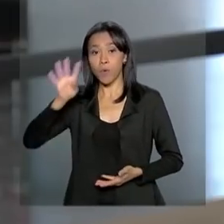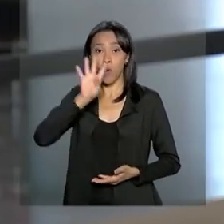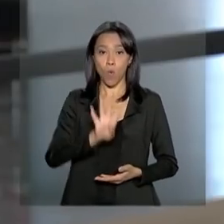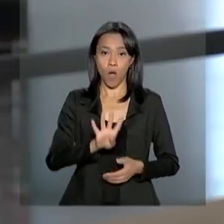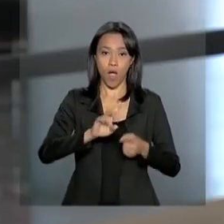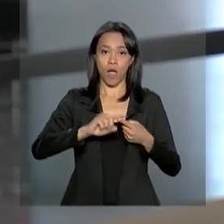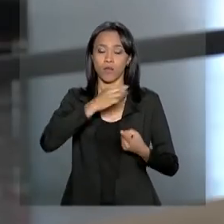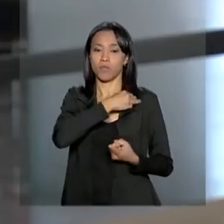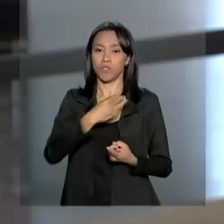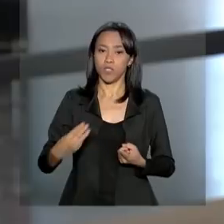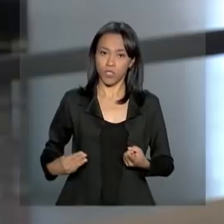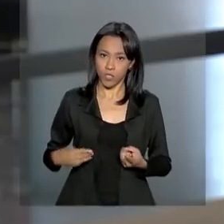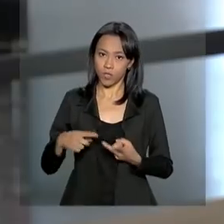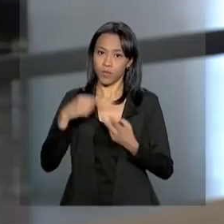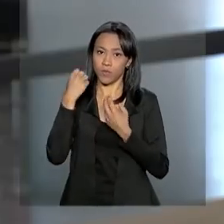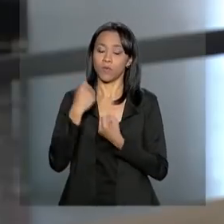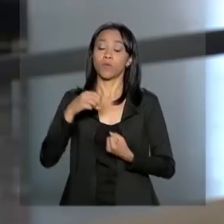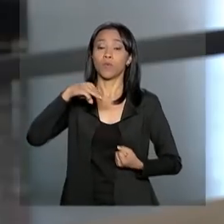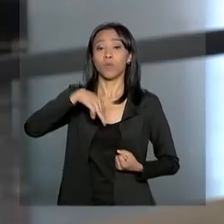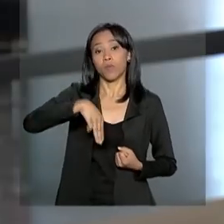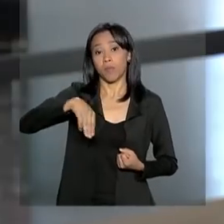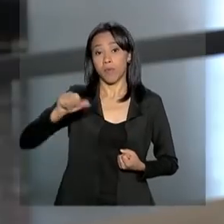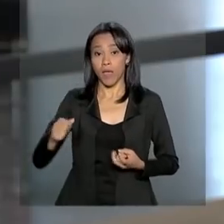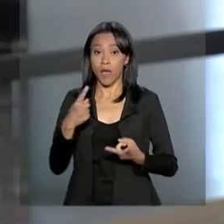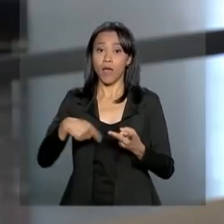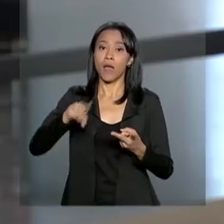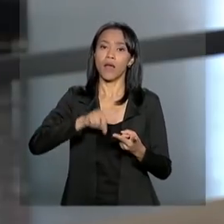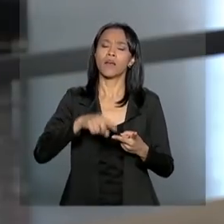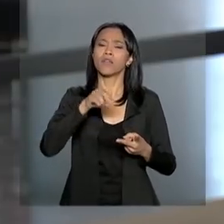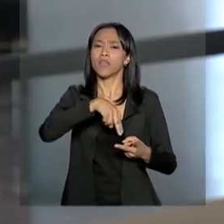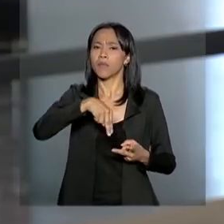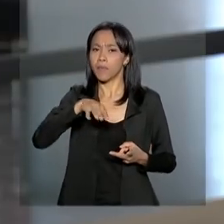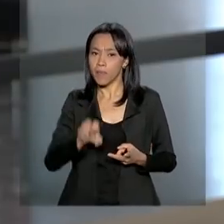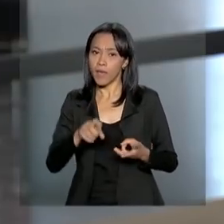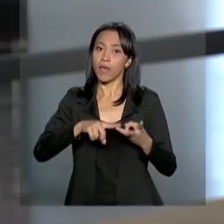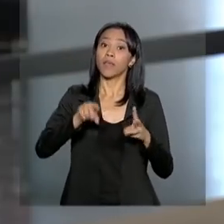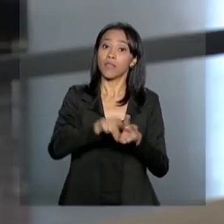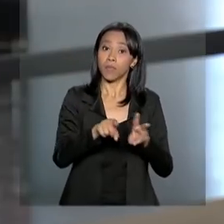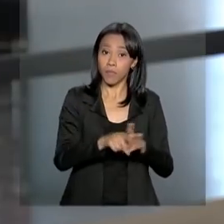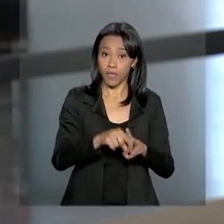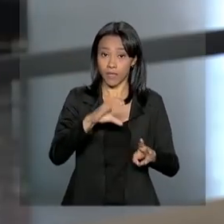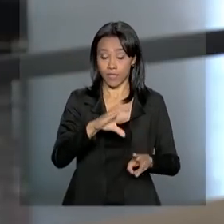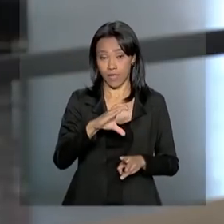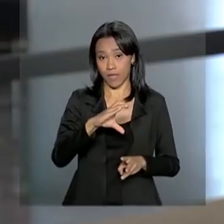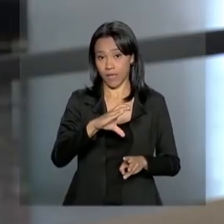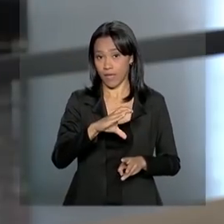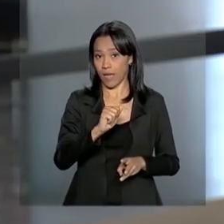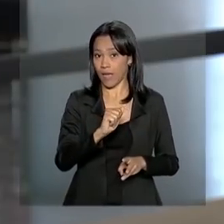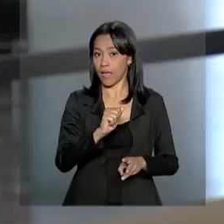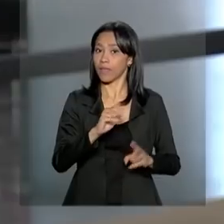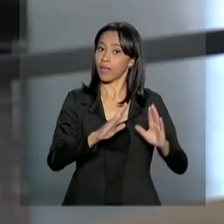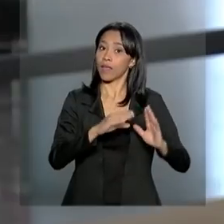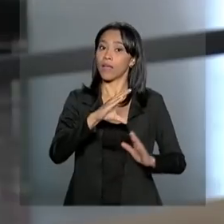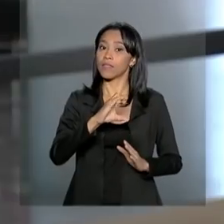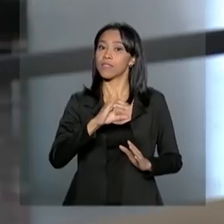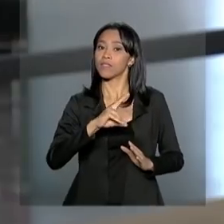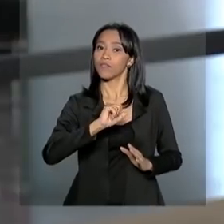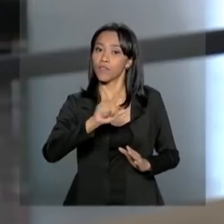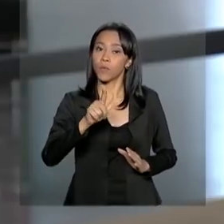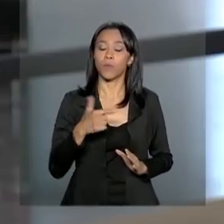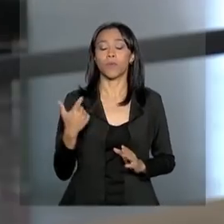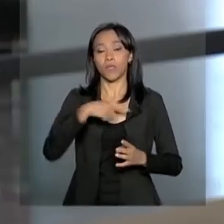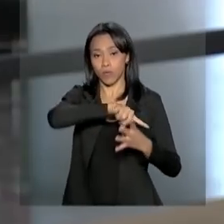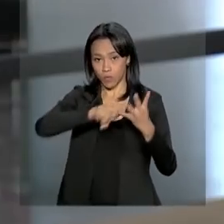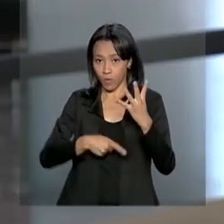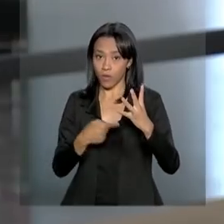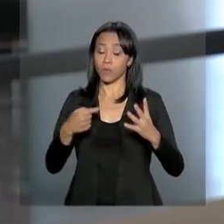Meio Ambiente, do Desenvolvimento Regional, de Minas e Energia e da Casa Civil. Segundo o ministro do Desenvolvimento